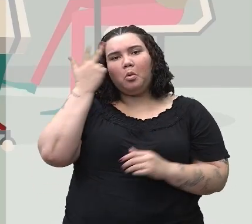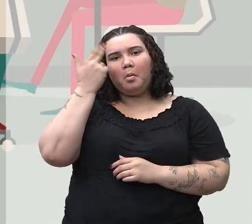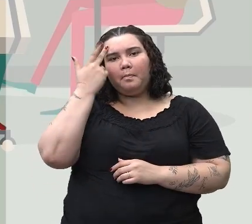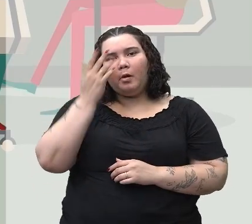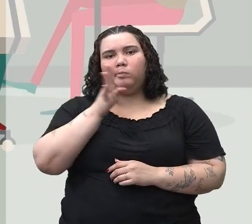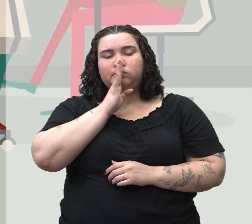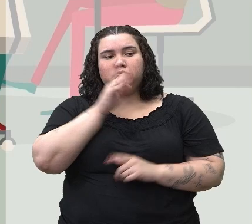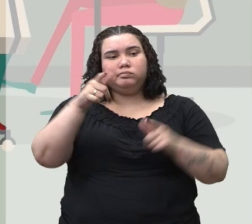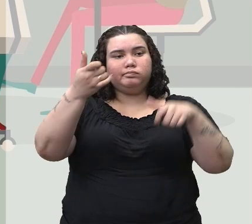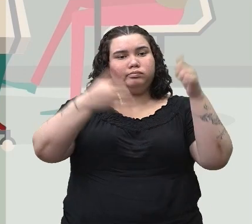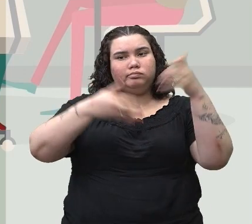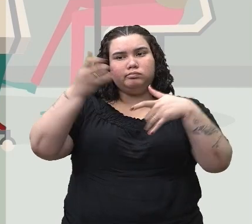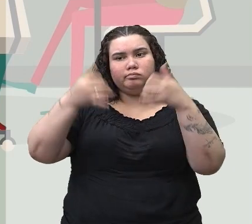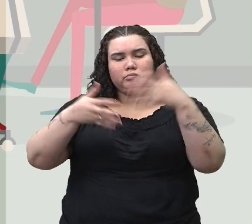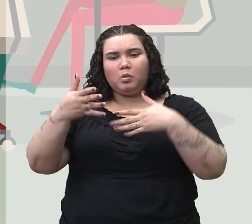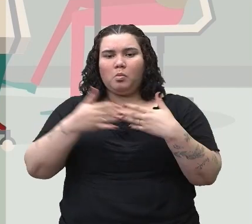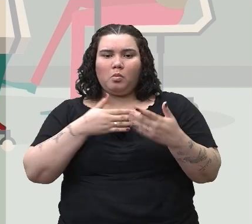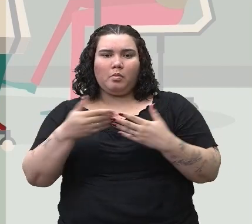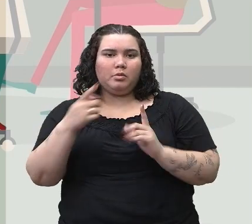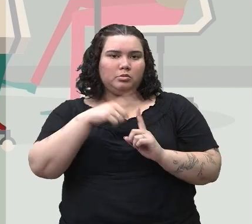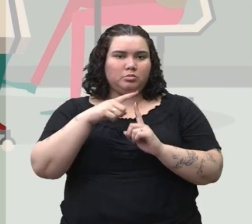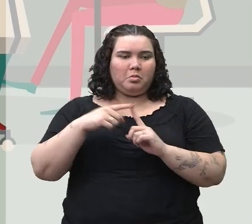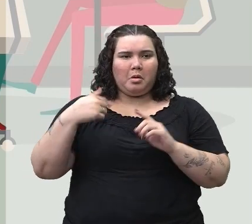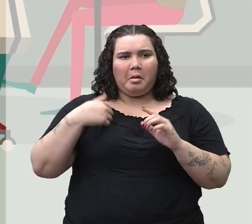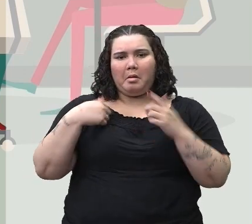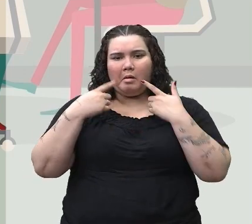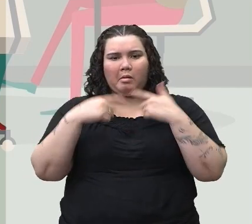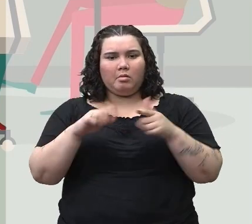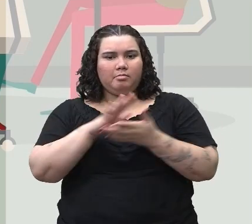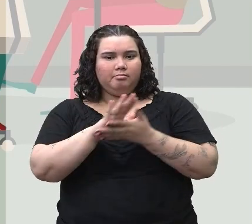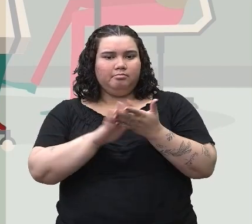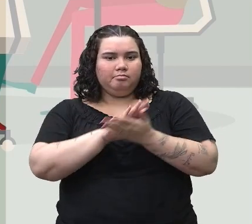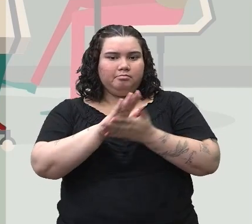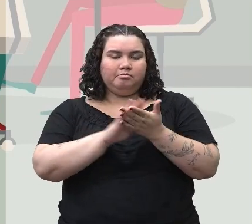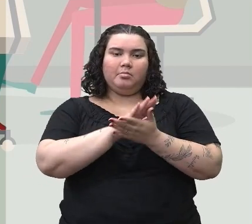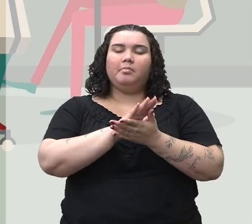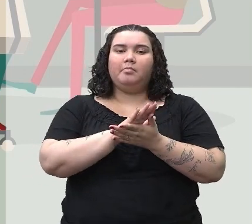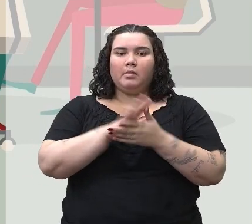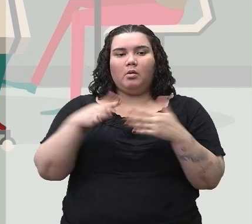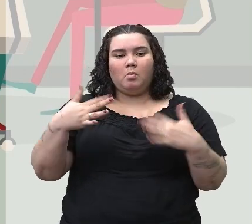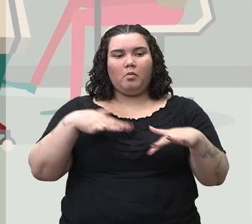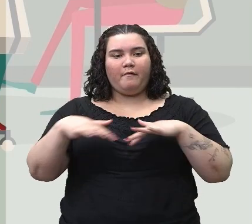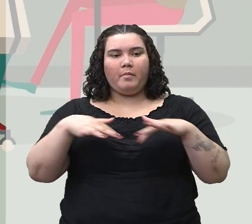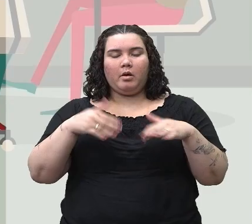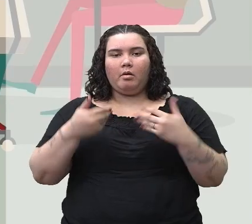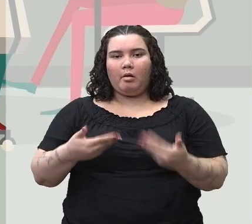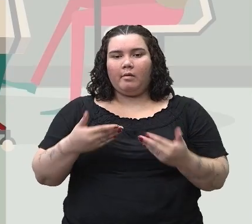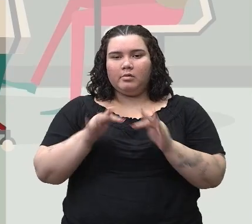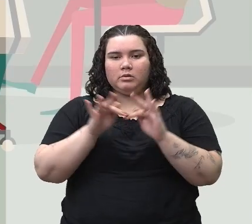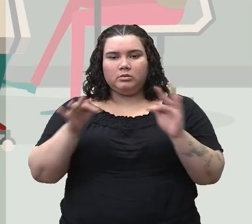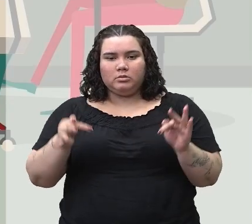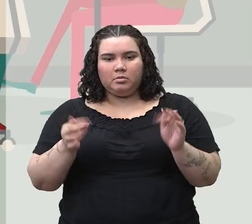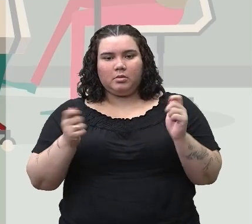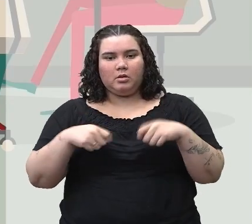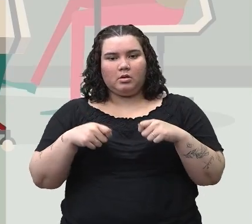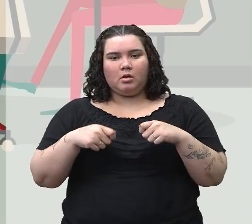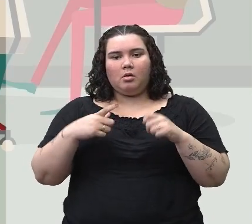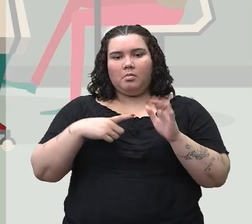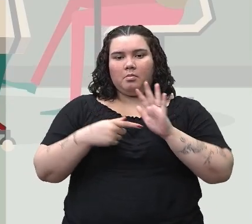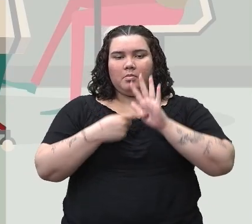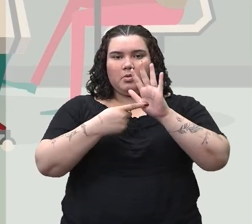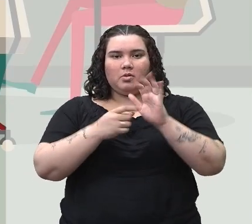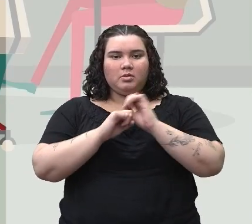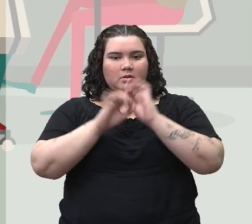as informações sem qualquer tipo de julgamento. Os braços livres e soltos ao lado do corpo ajudam a passar